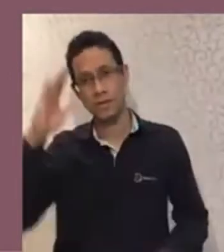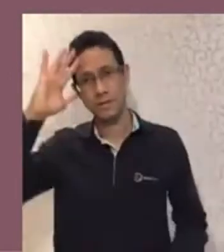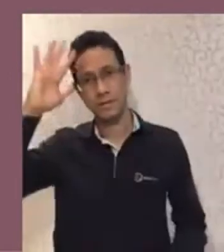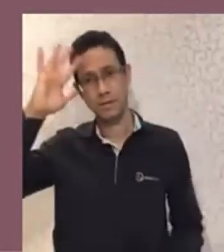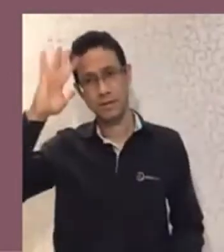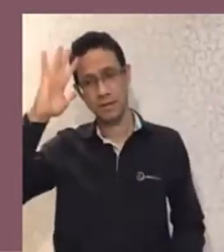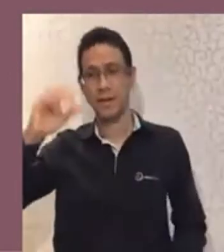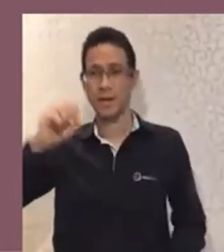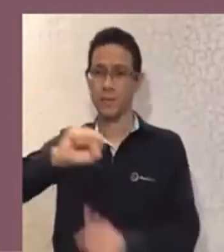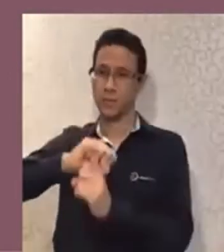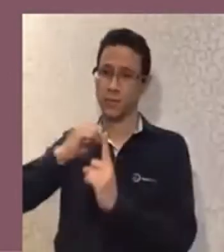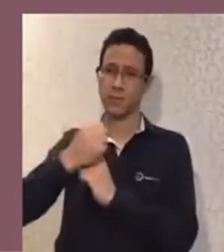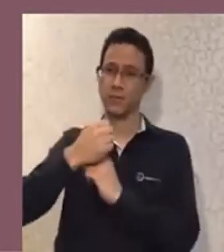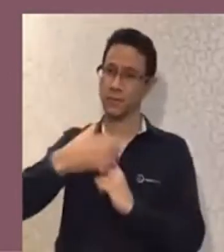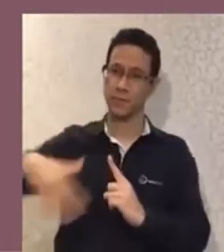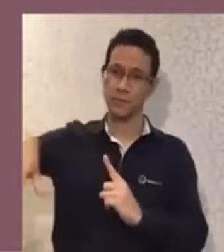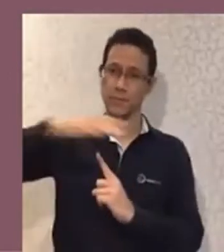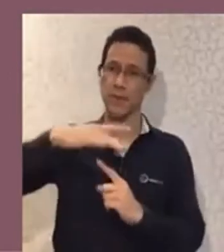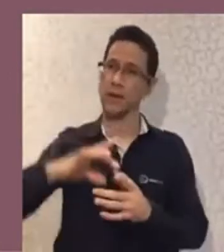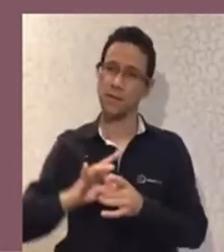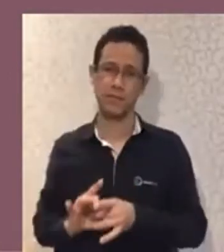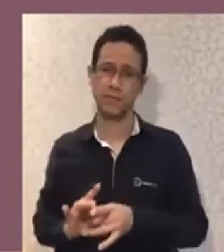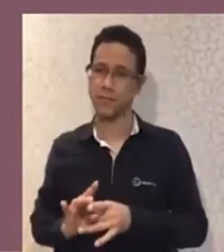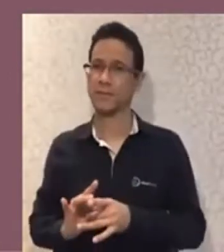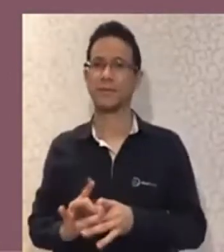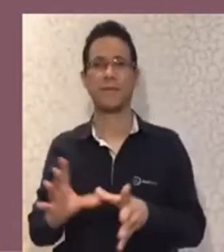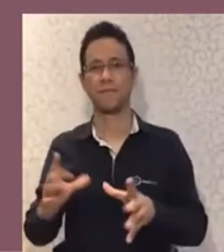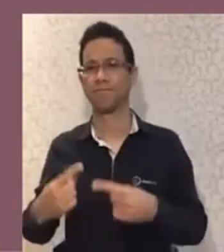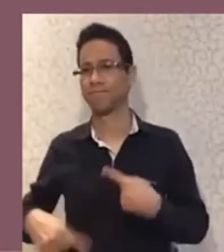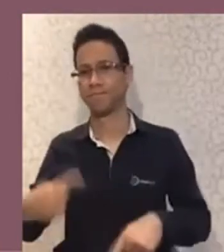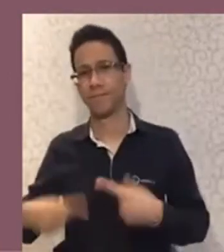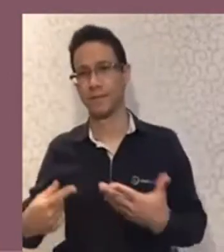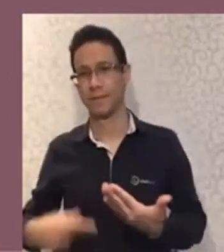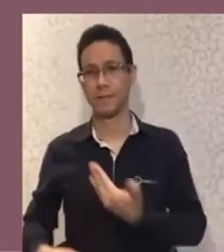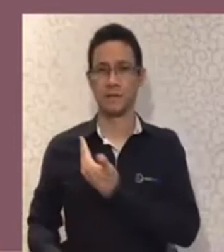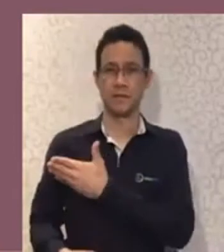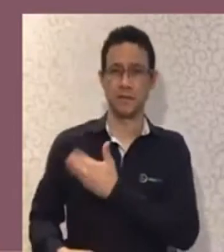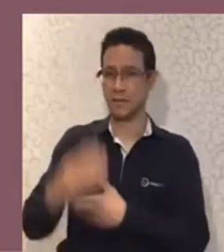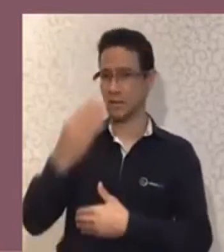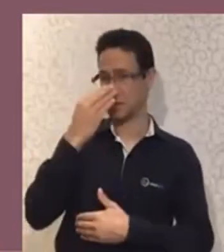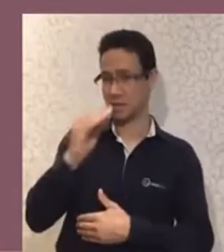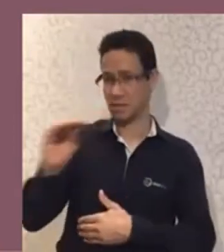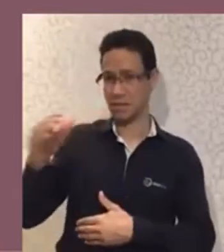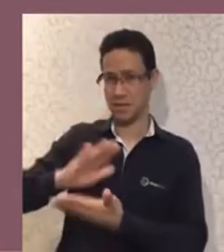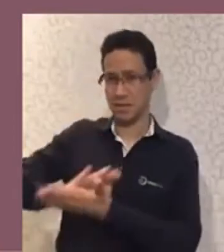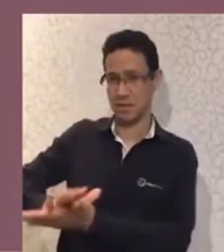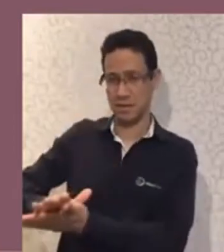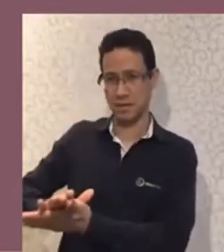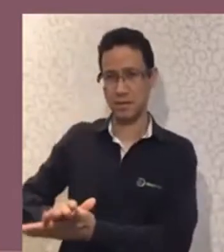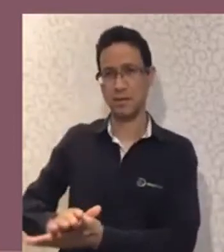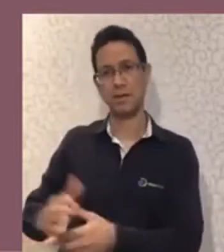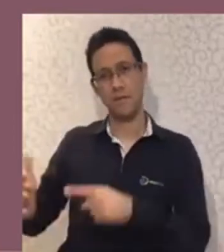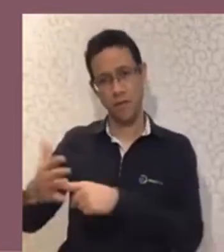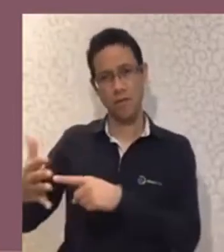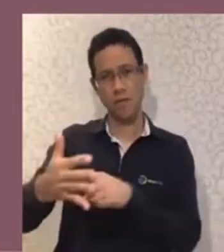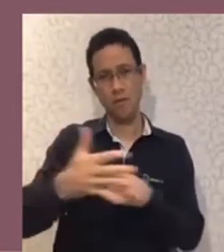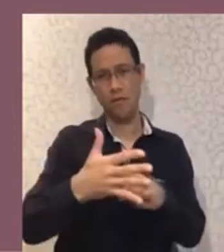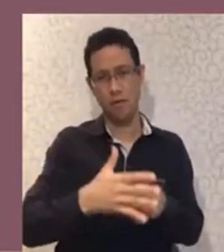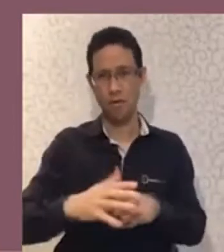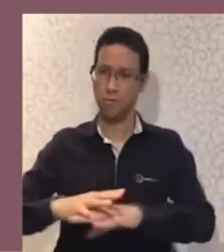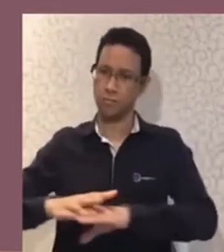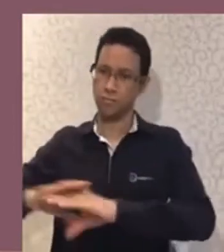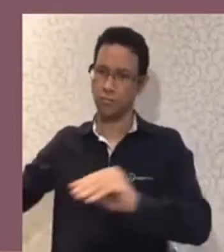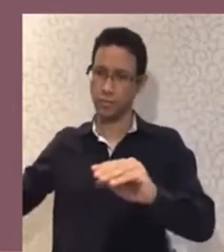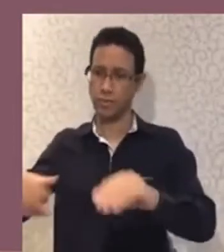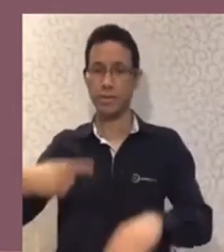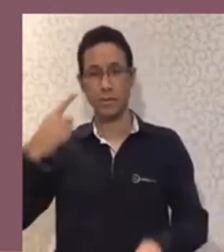livre dessas questões, né? Além de denunciar o racismo e ocupar aí, entendendo o meu corpo